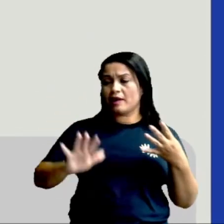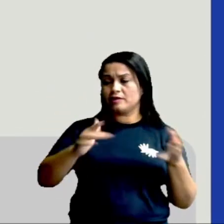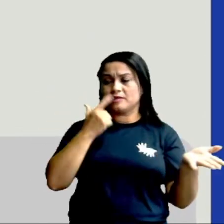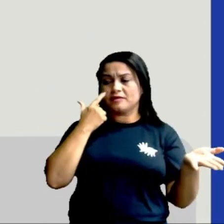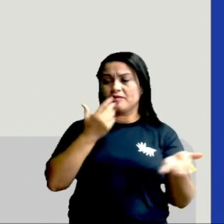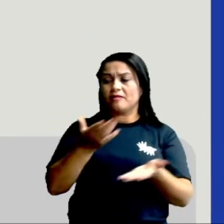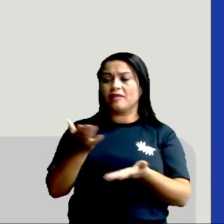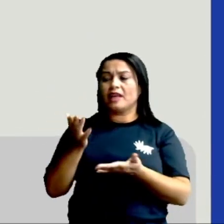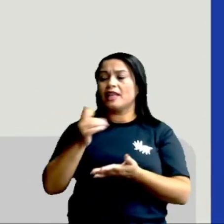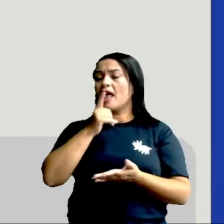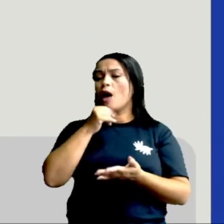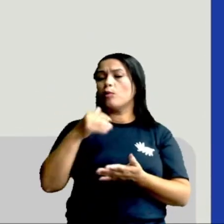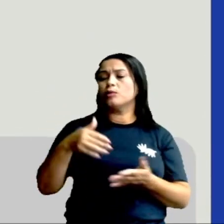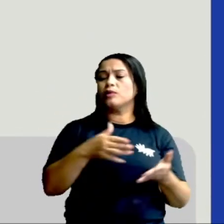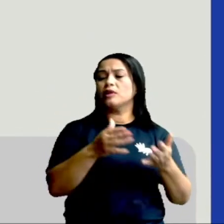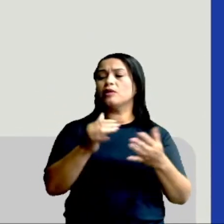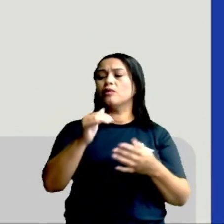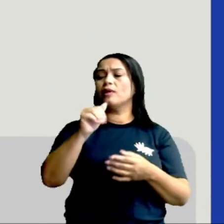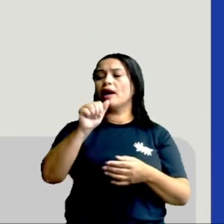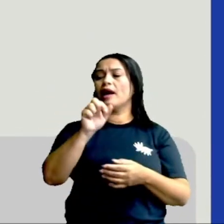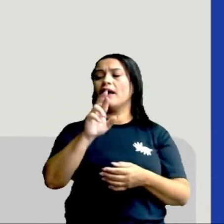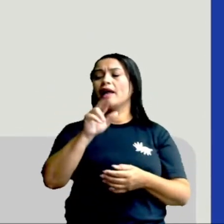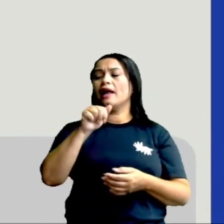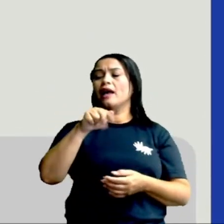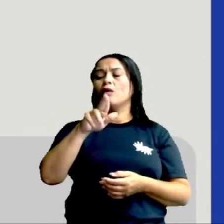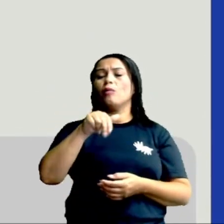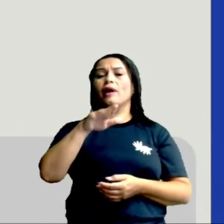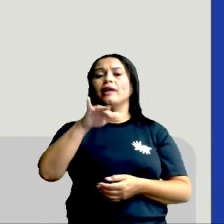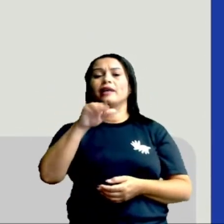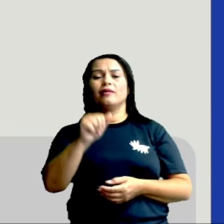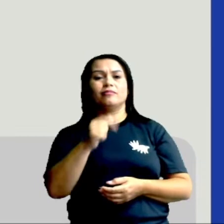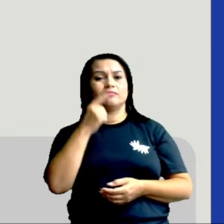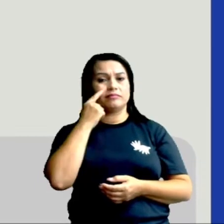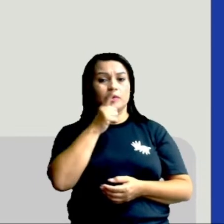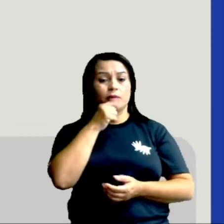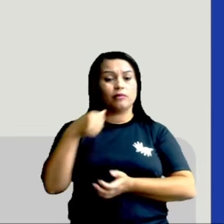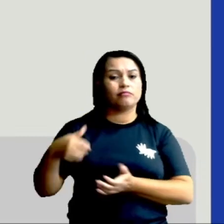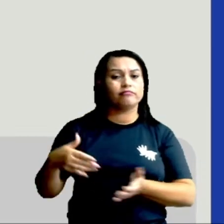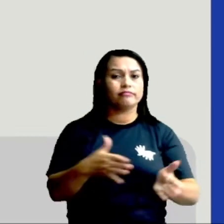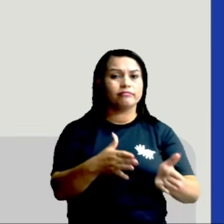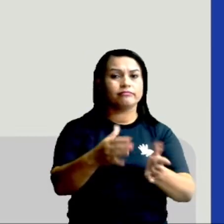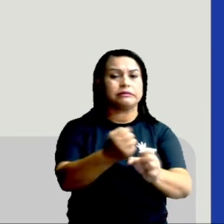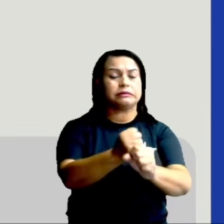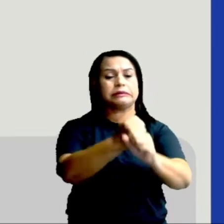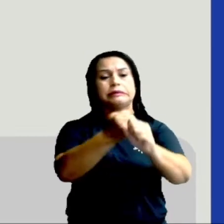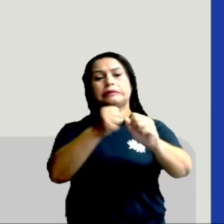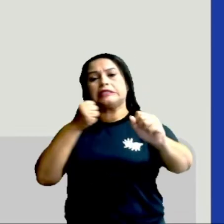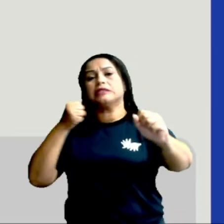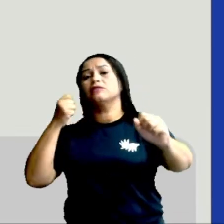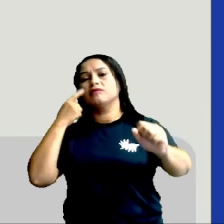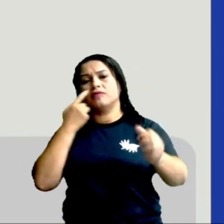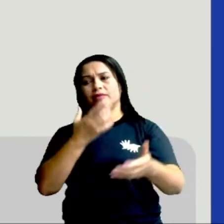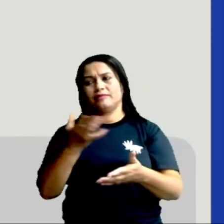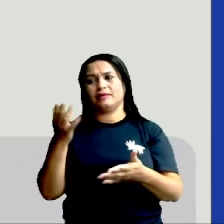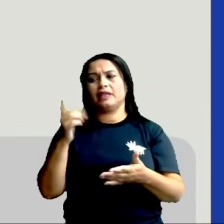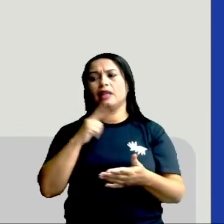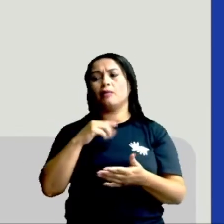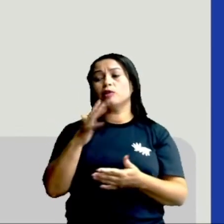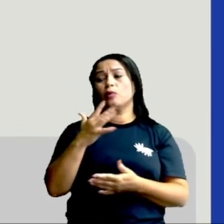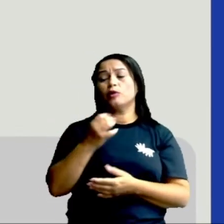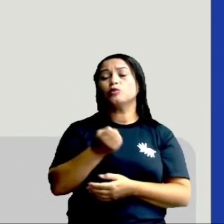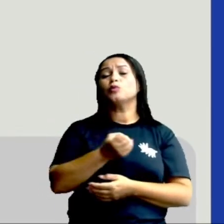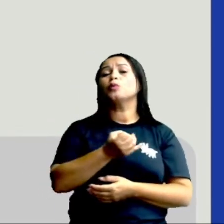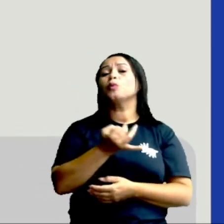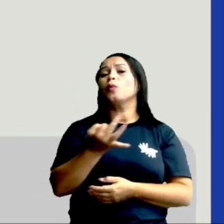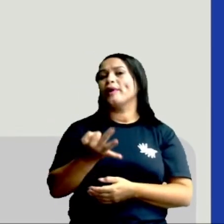verem do rio Araguaia. Veja como é grande a imensidão dele, dá para a gente ter uma noção de quão grande